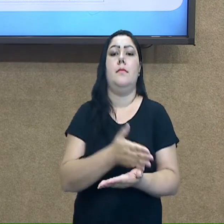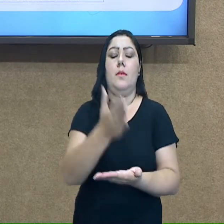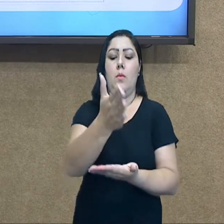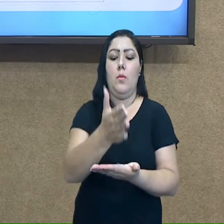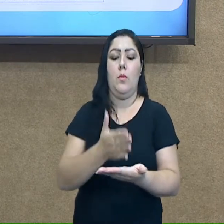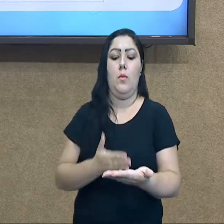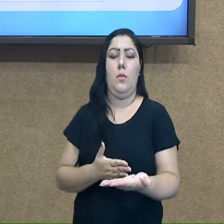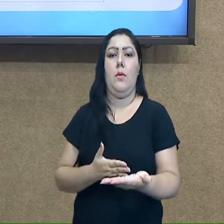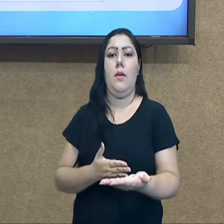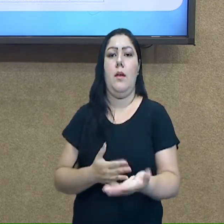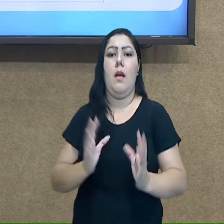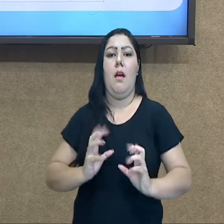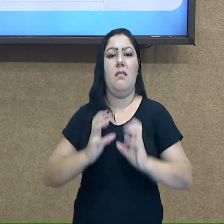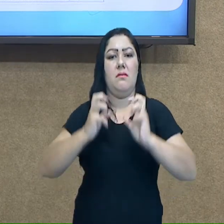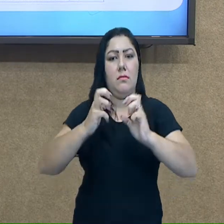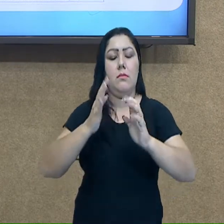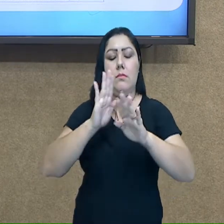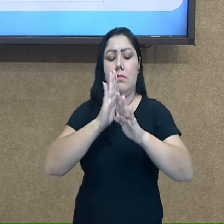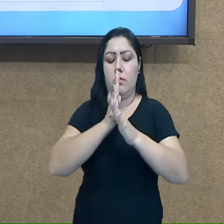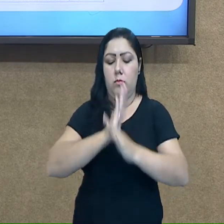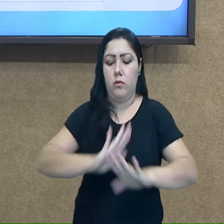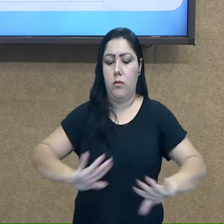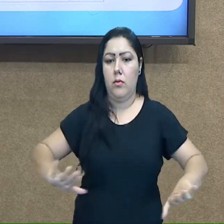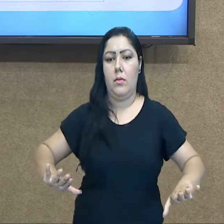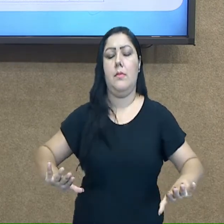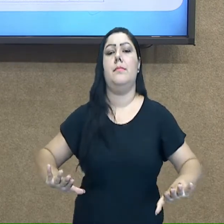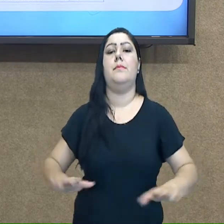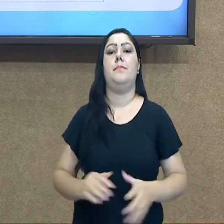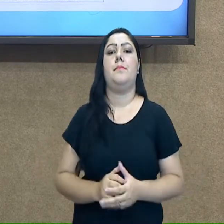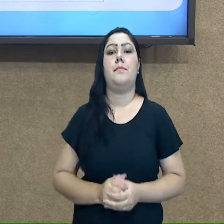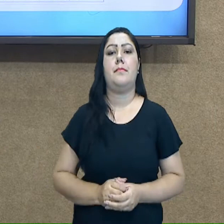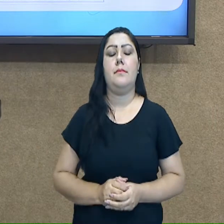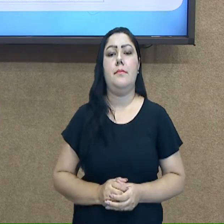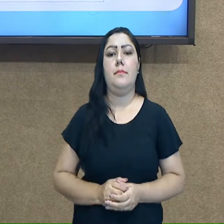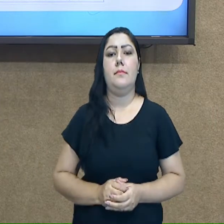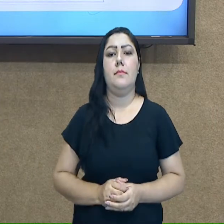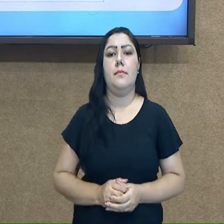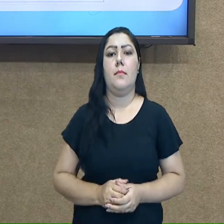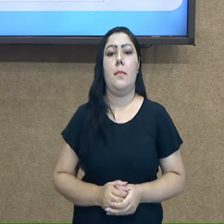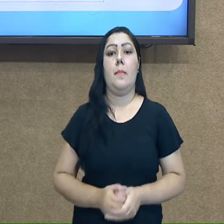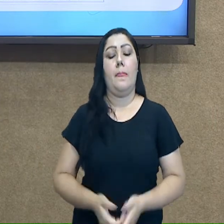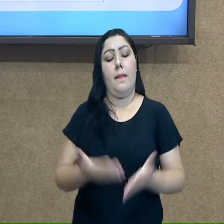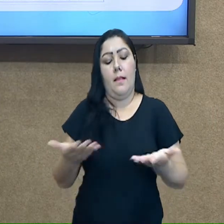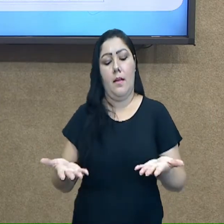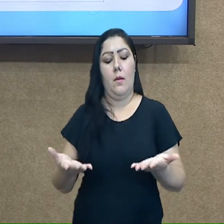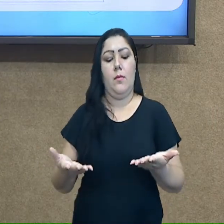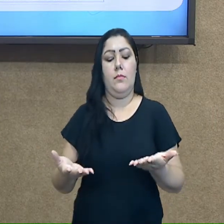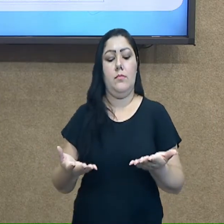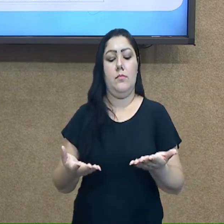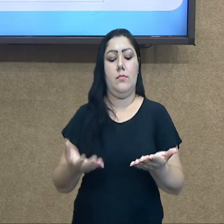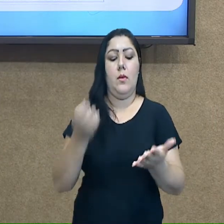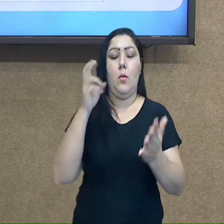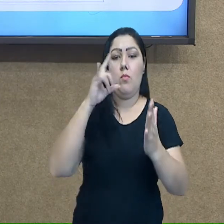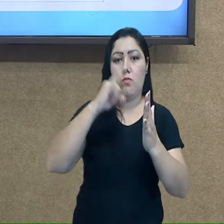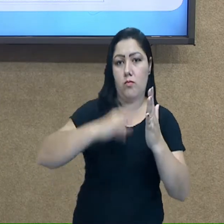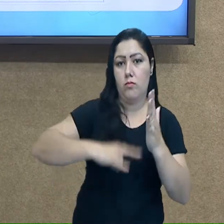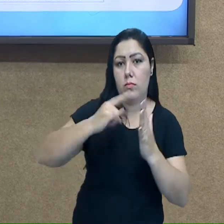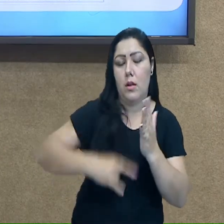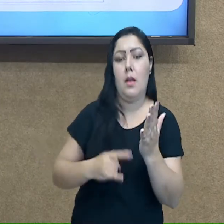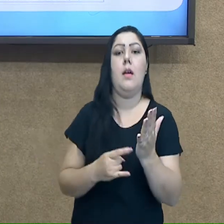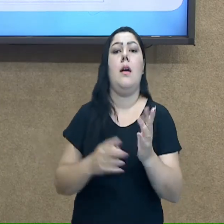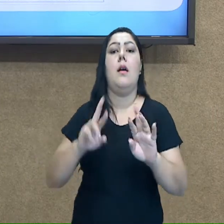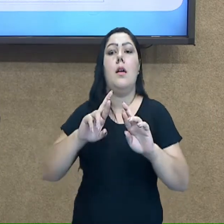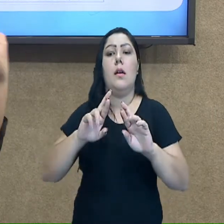disputas e podendo concluir que o Tratado de Tordesilhas dividiu o território, como eu havia falado,